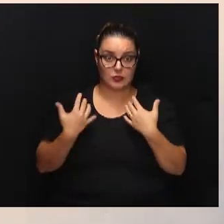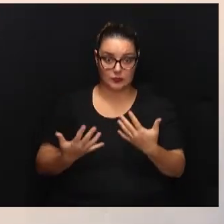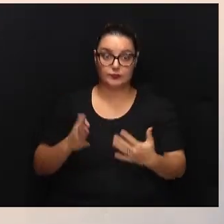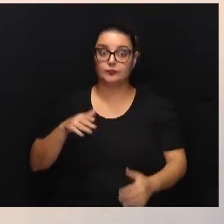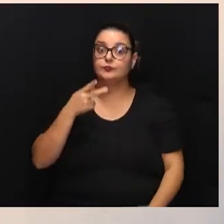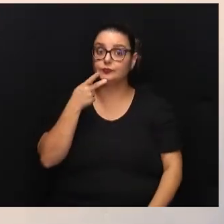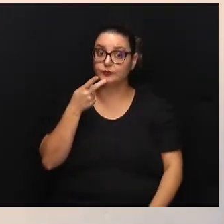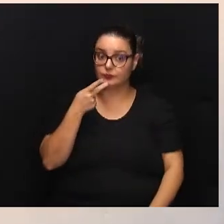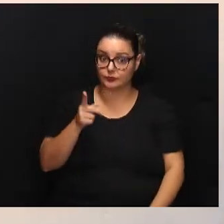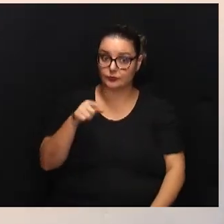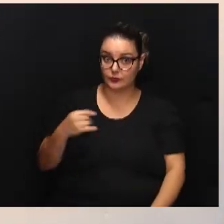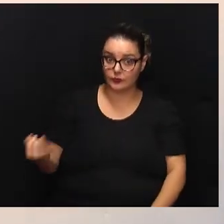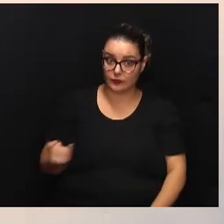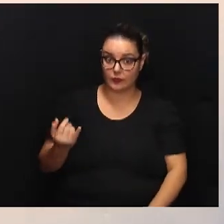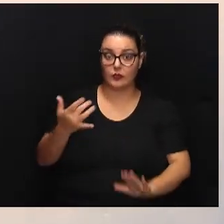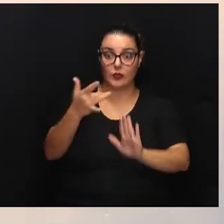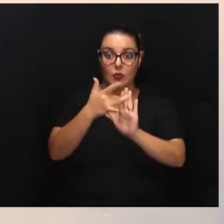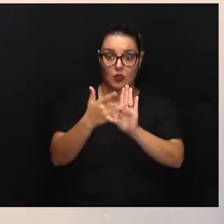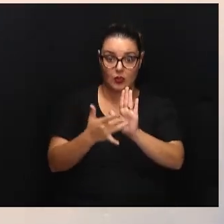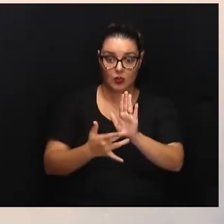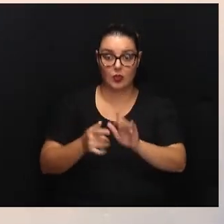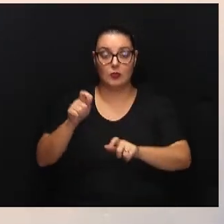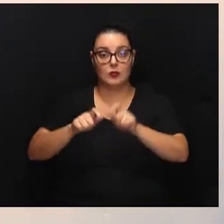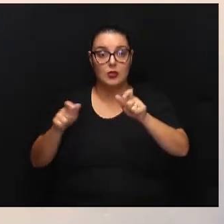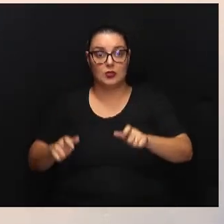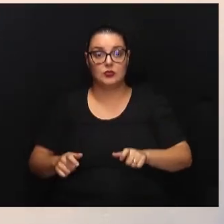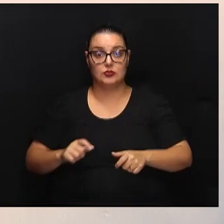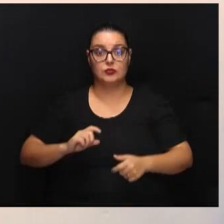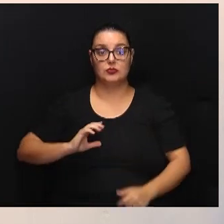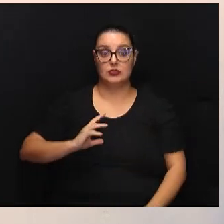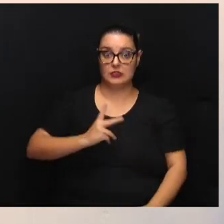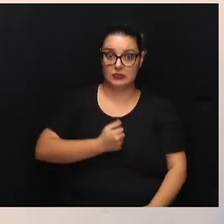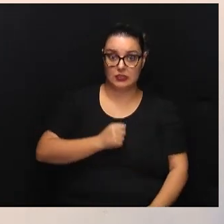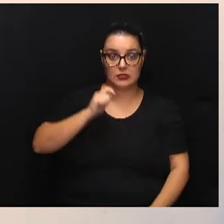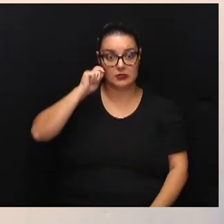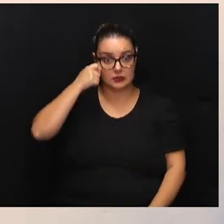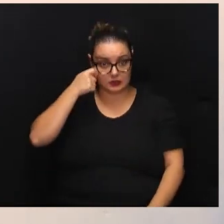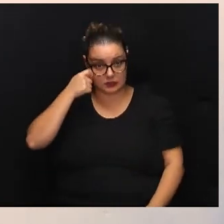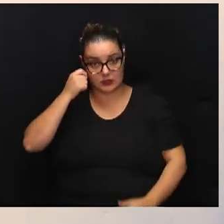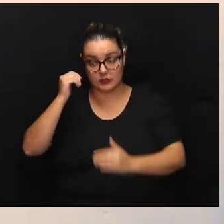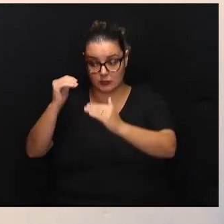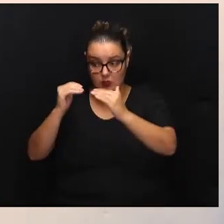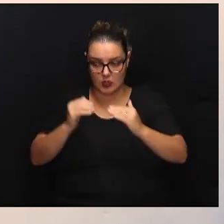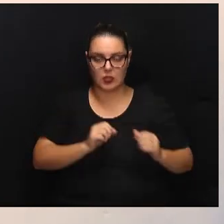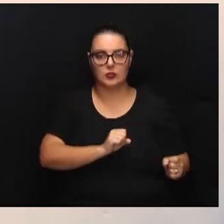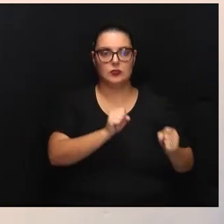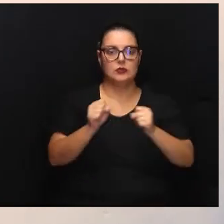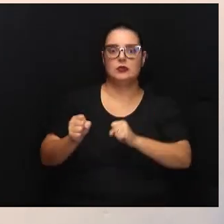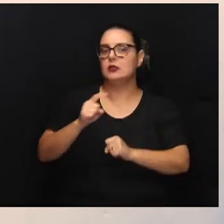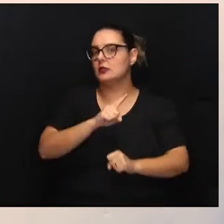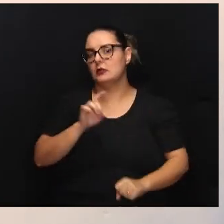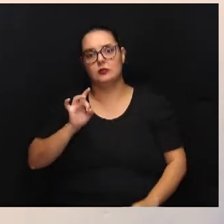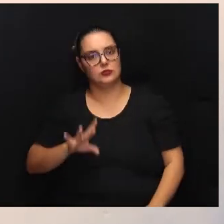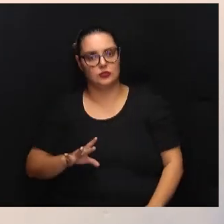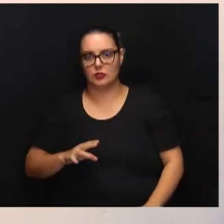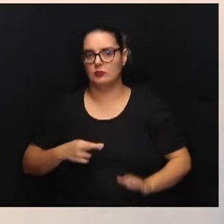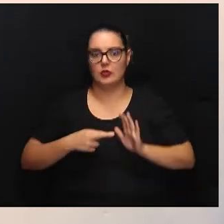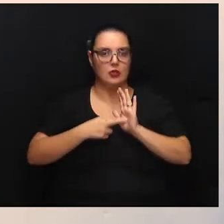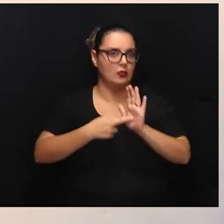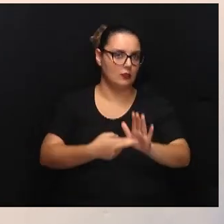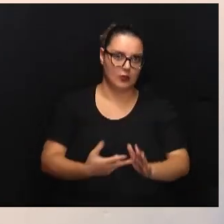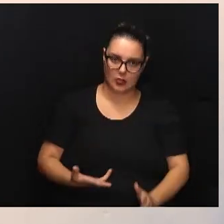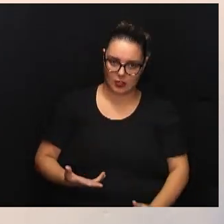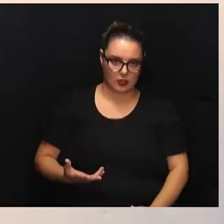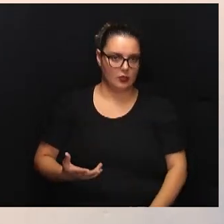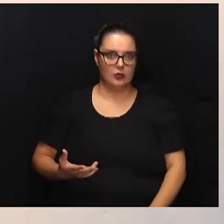pessoas trans, pretas em instâncias de poder, não apenas só para representatividade pela representação. Porque é